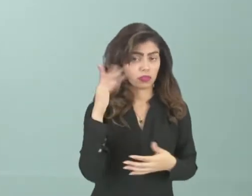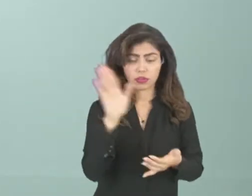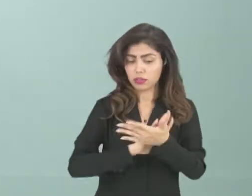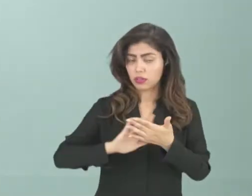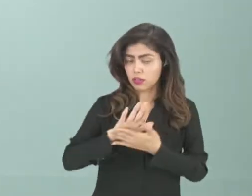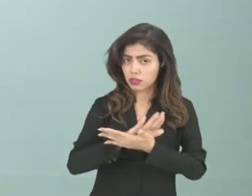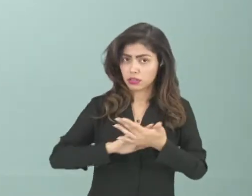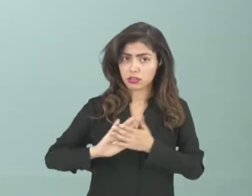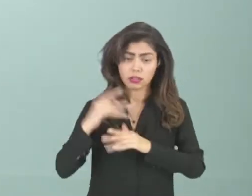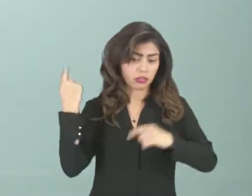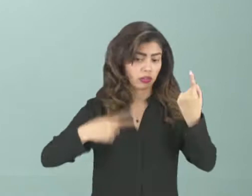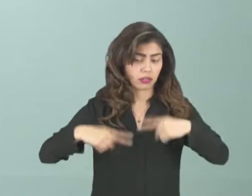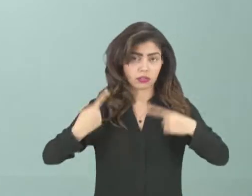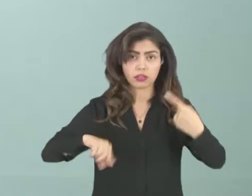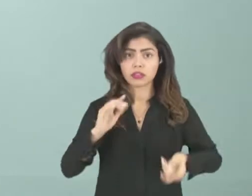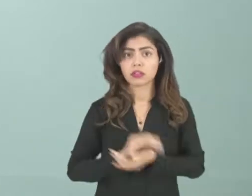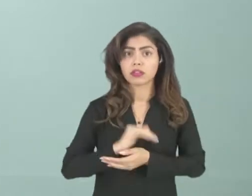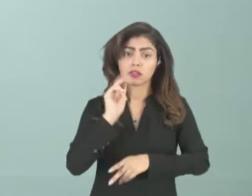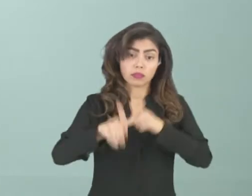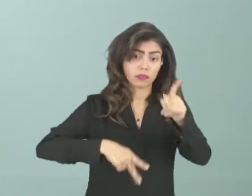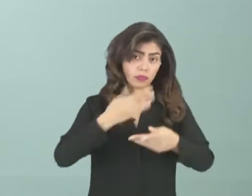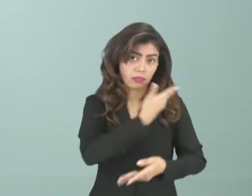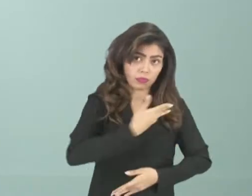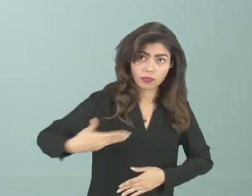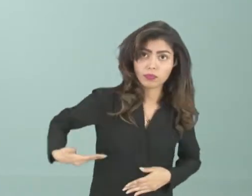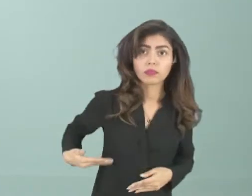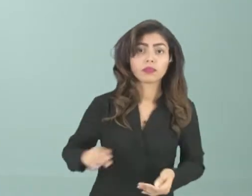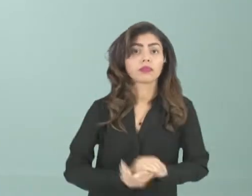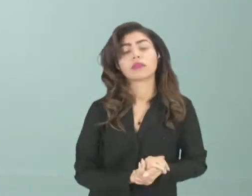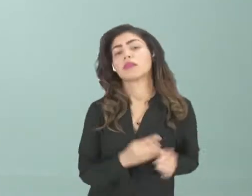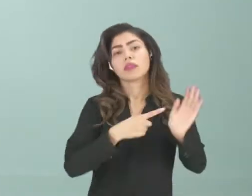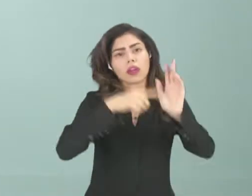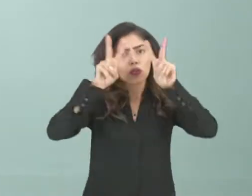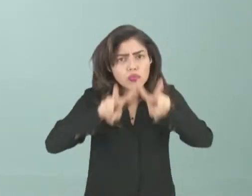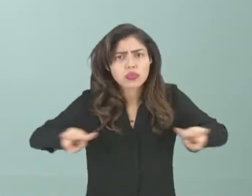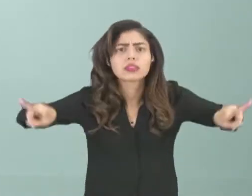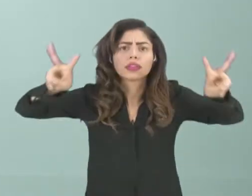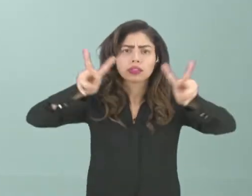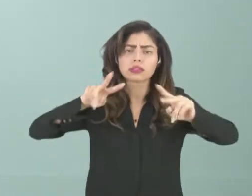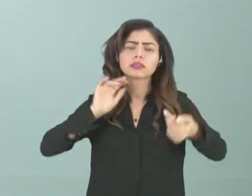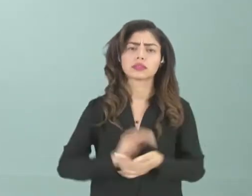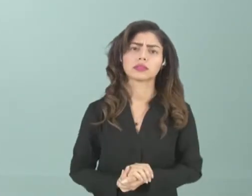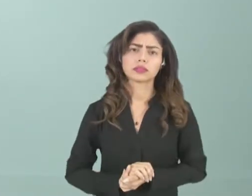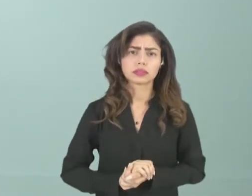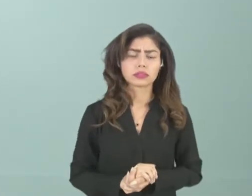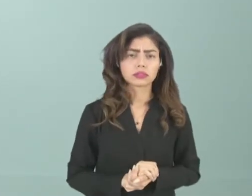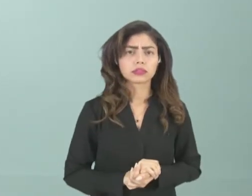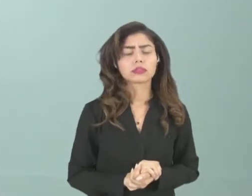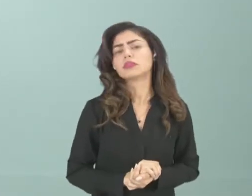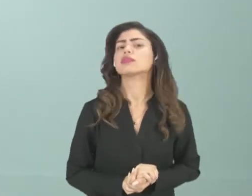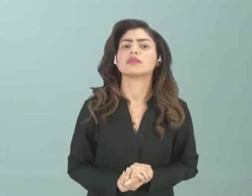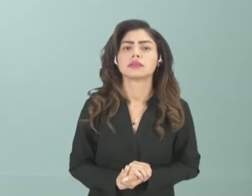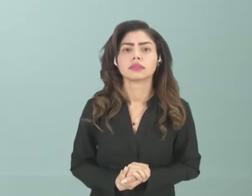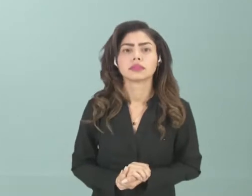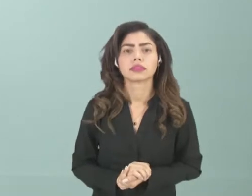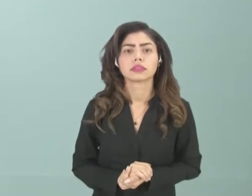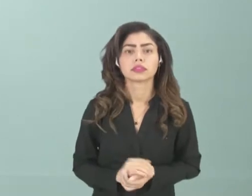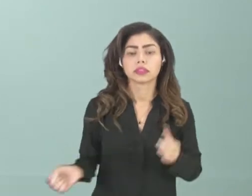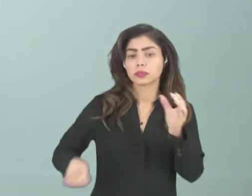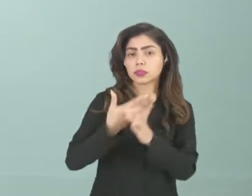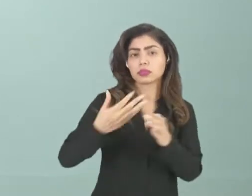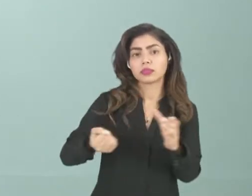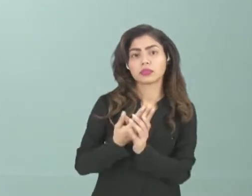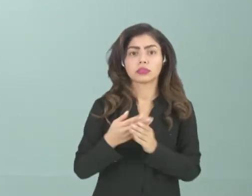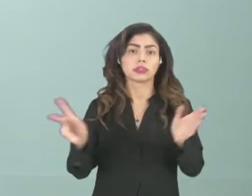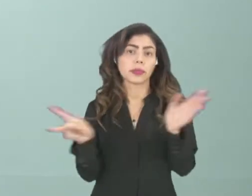nenhum tipo de políticas públicas que visasse que esse produtor